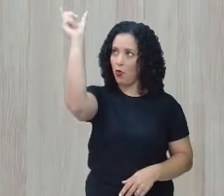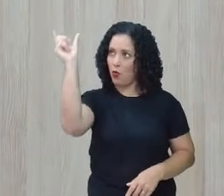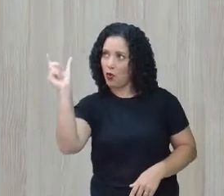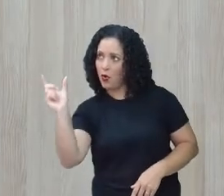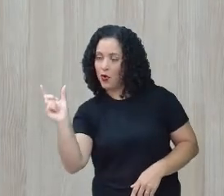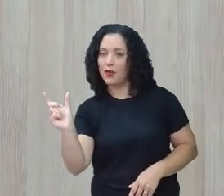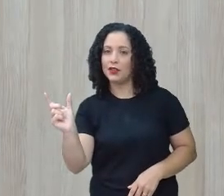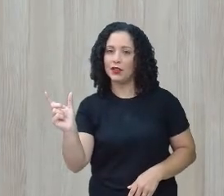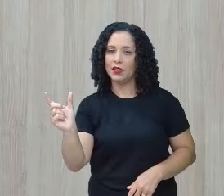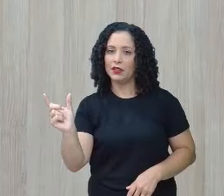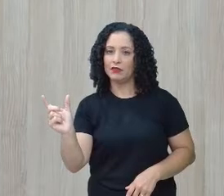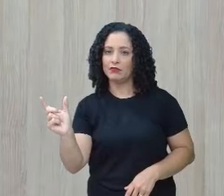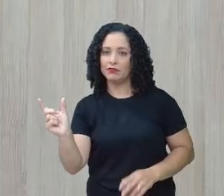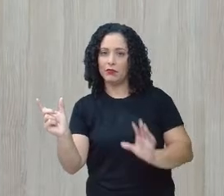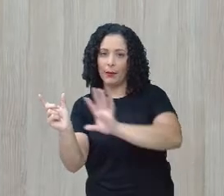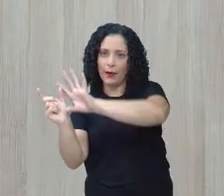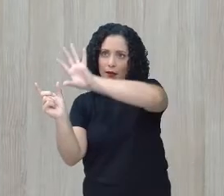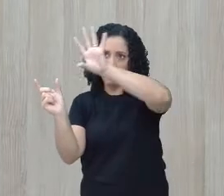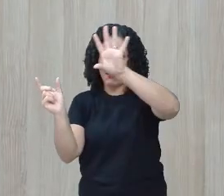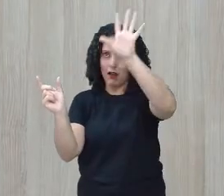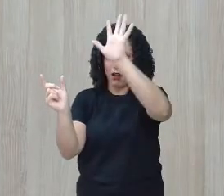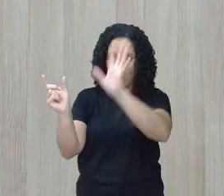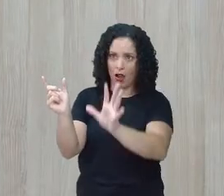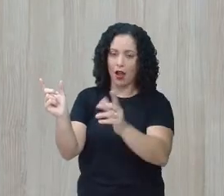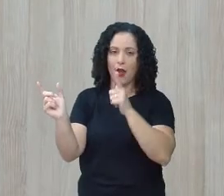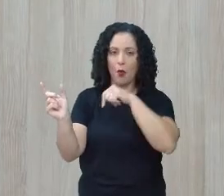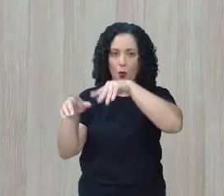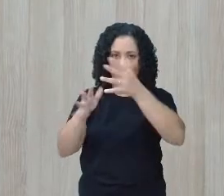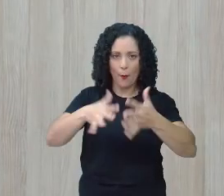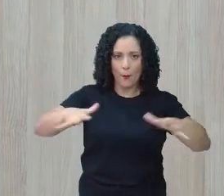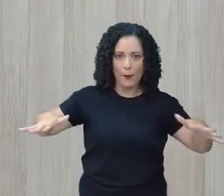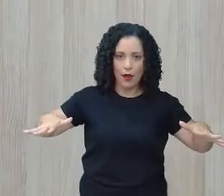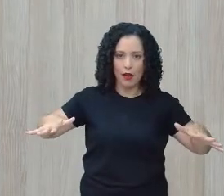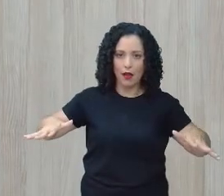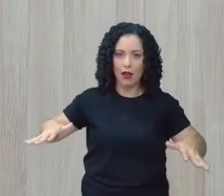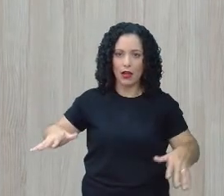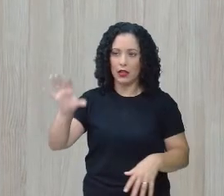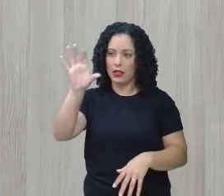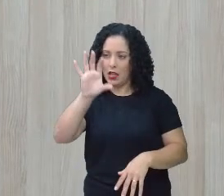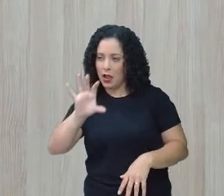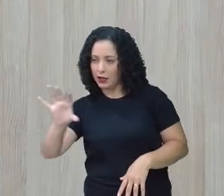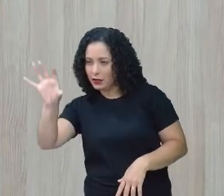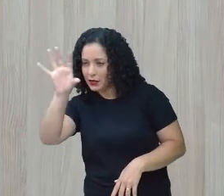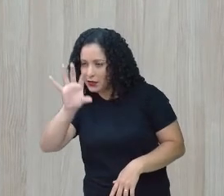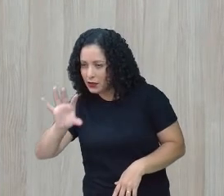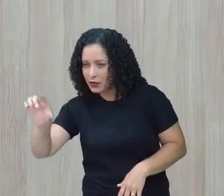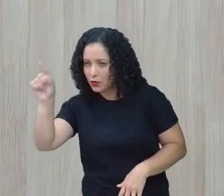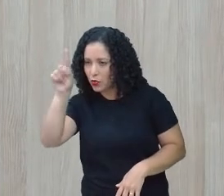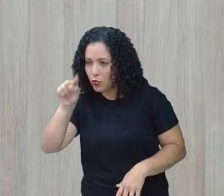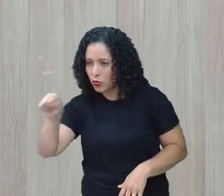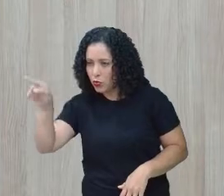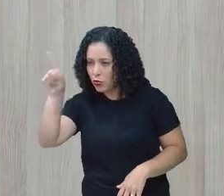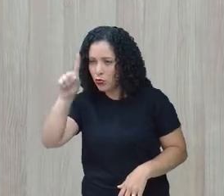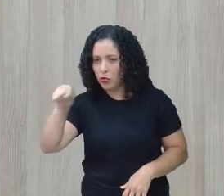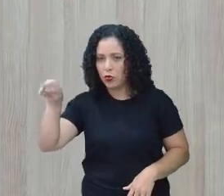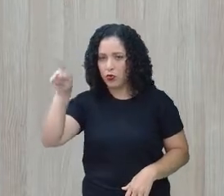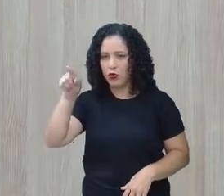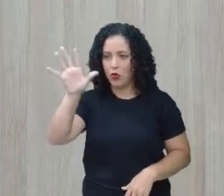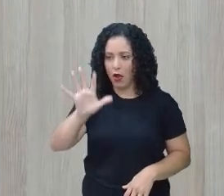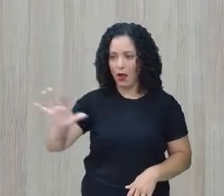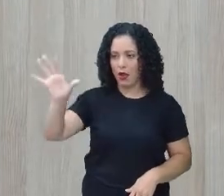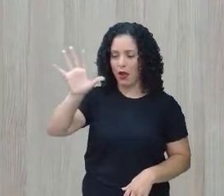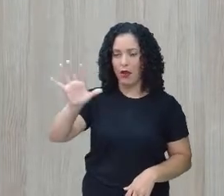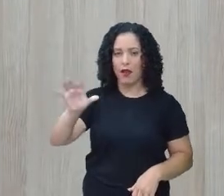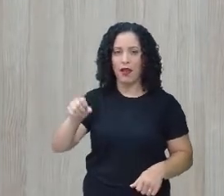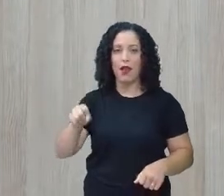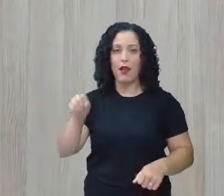Portugal, aqui Oceano Atlântico. Então, o território de Ceuta está aqui, ó. Certo? Então, observa